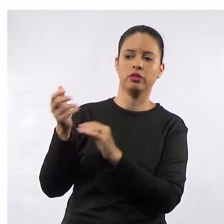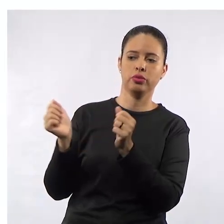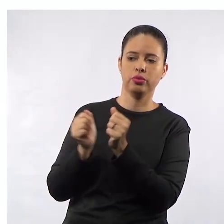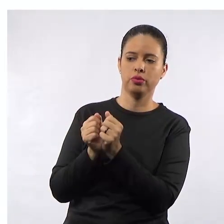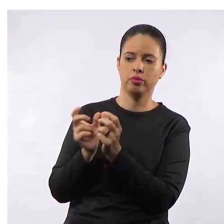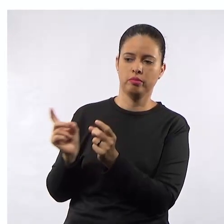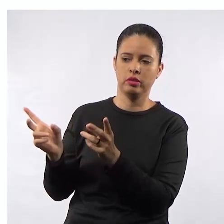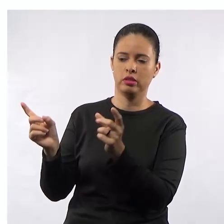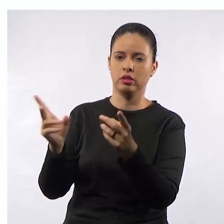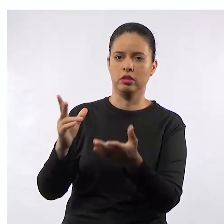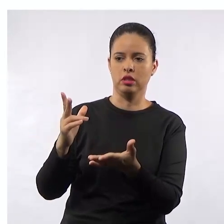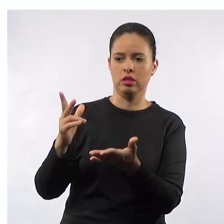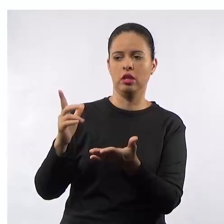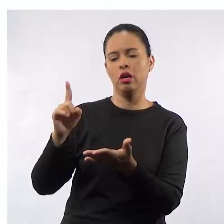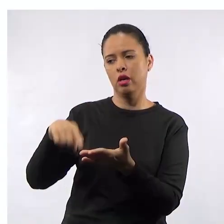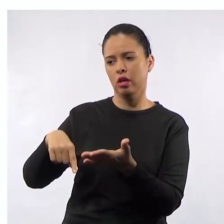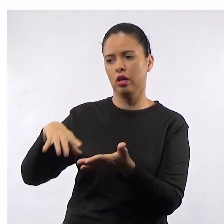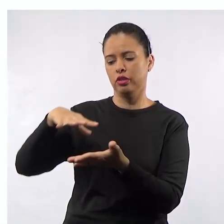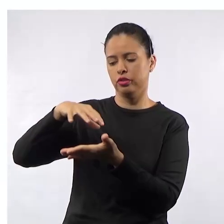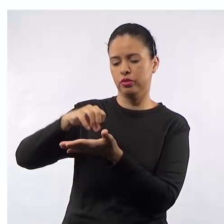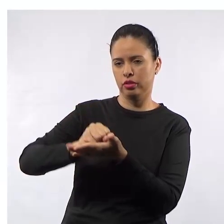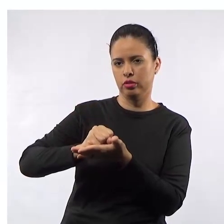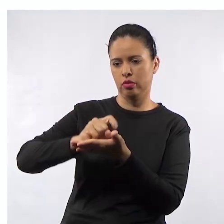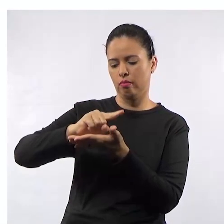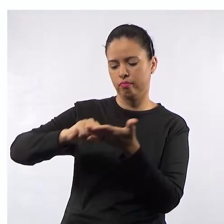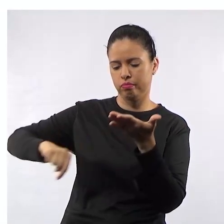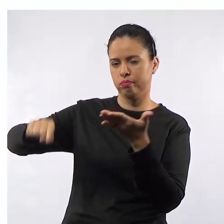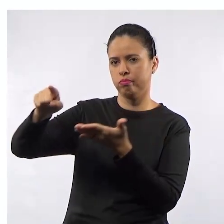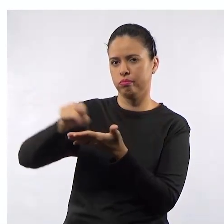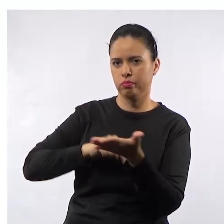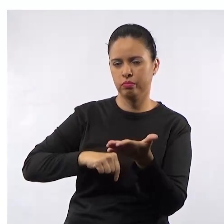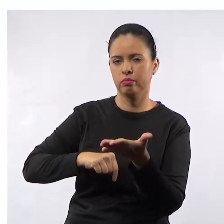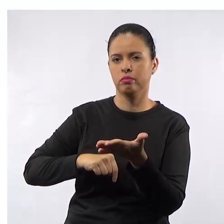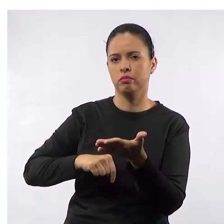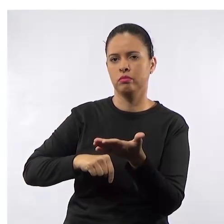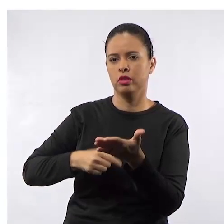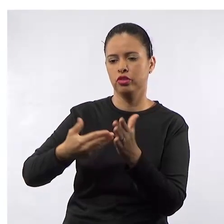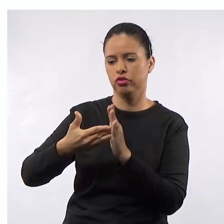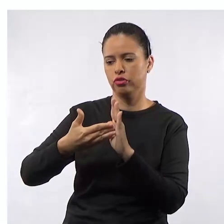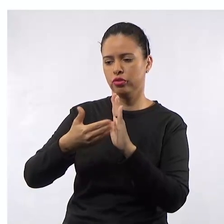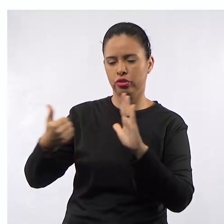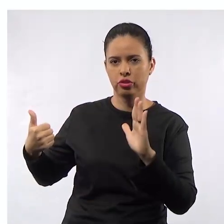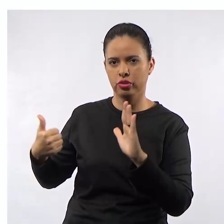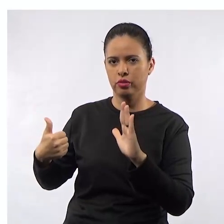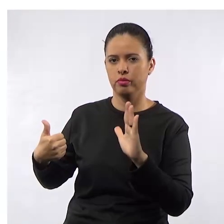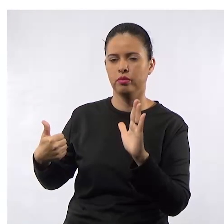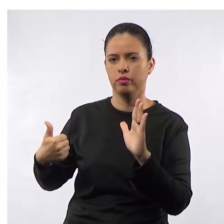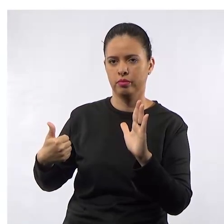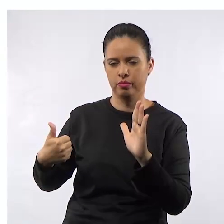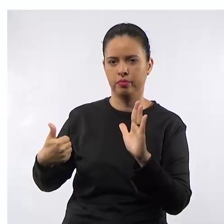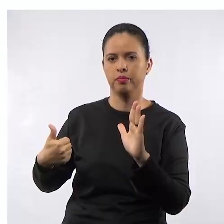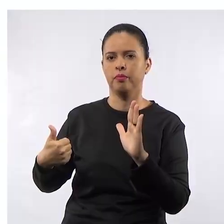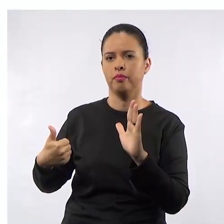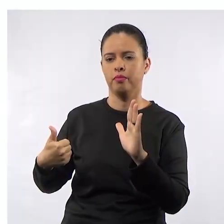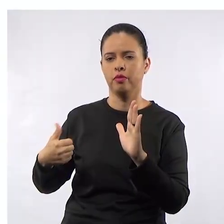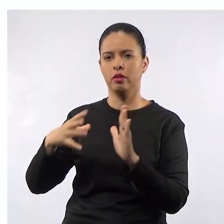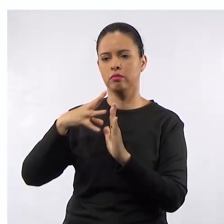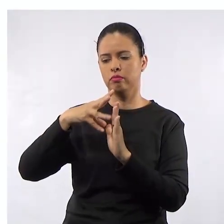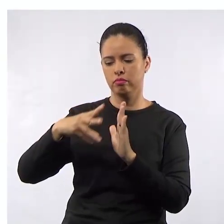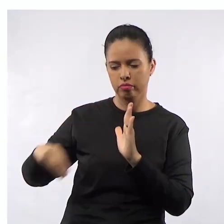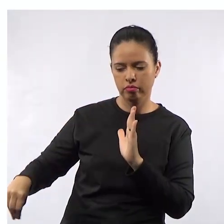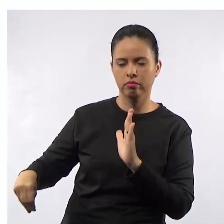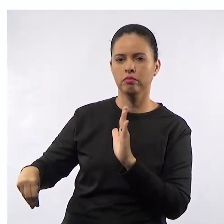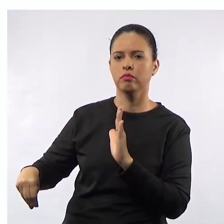junto então nas sociedades que tiverem sido registradas nas juntas comerciais esse registro ele precisa ser de